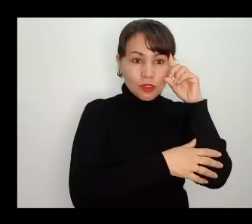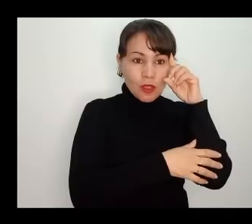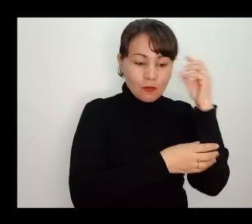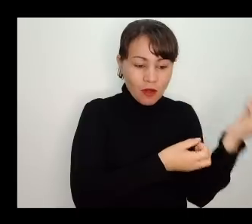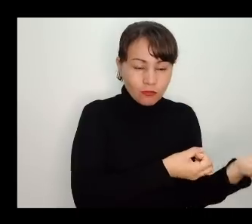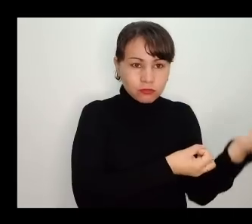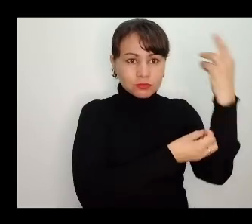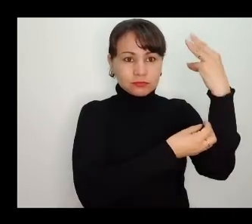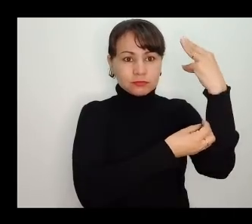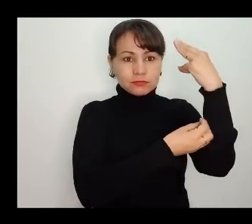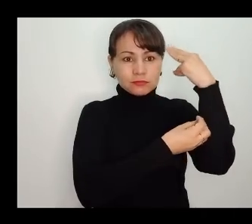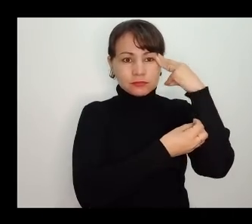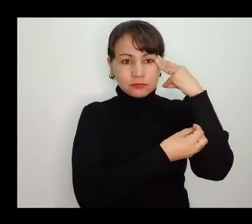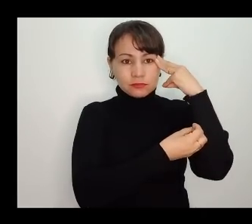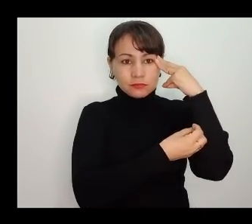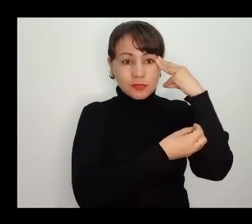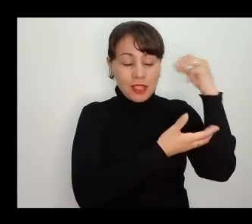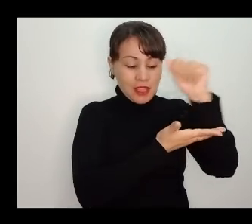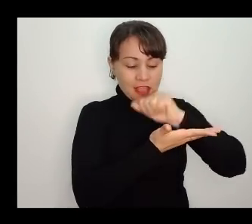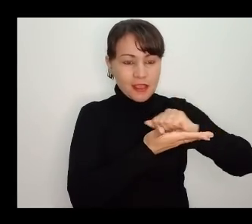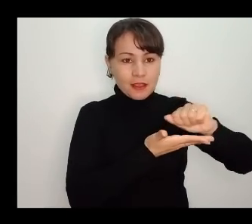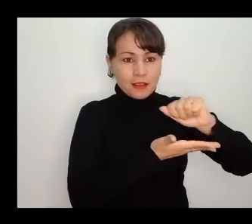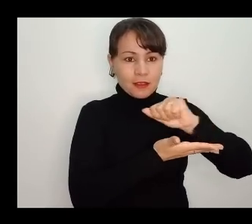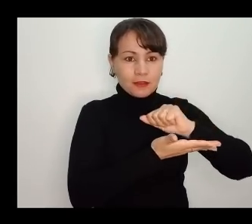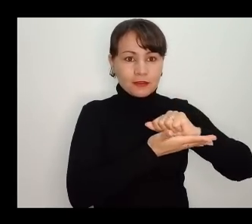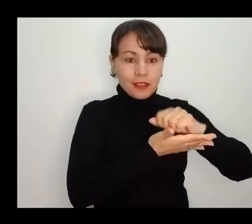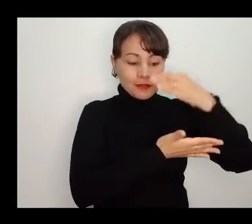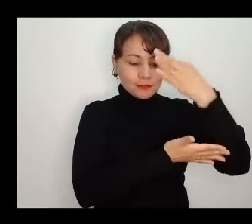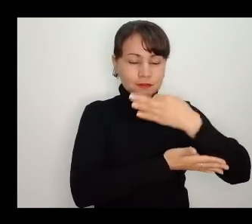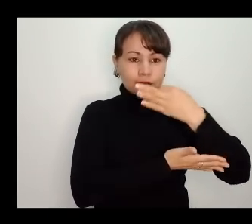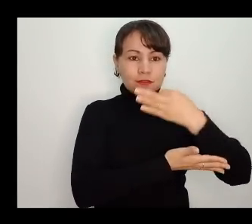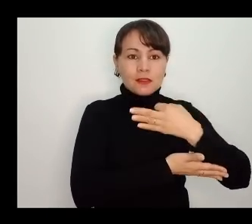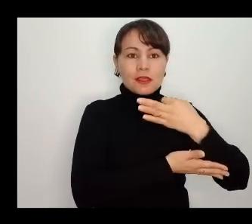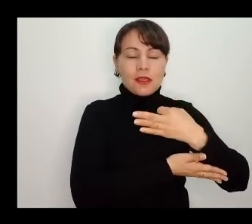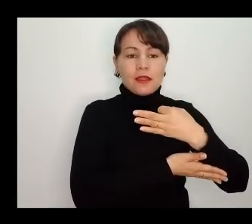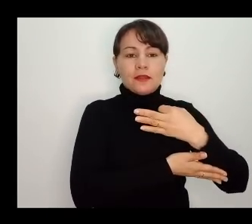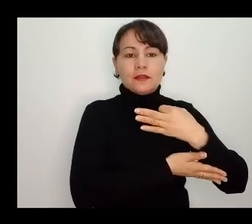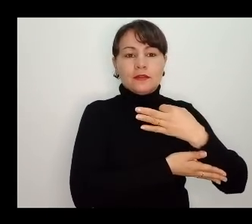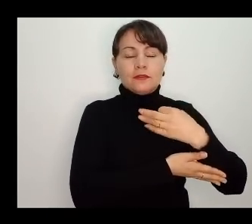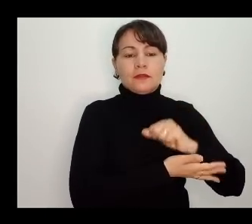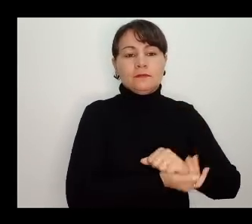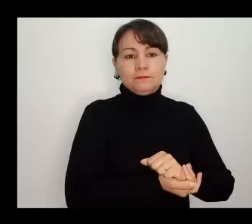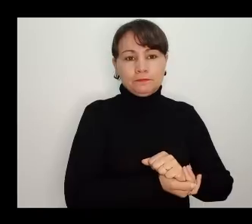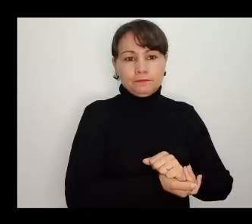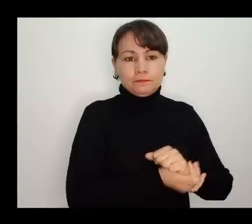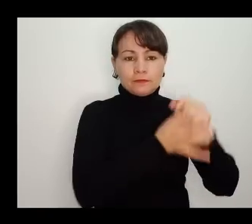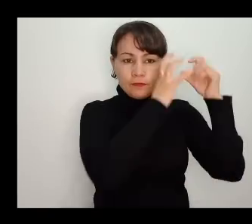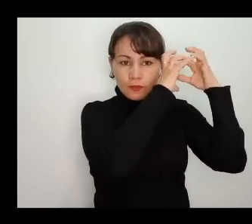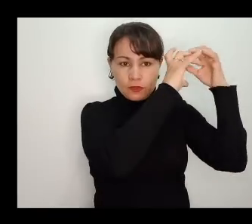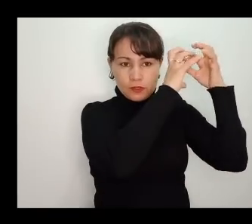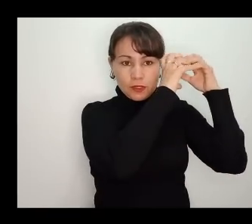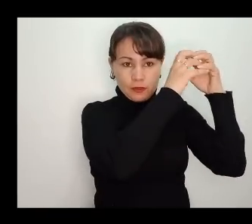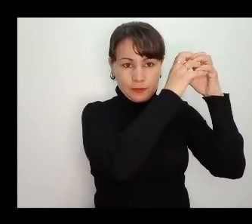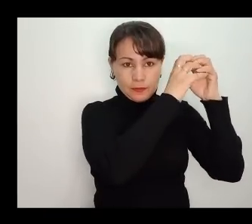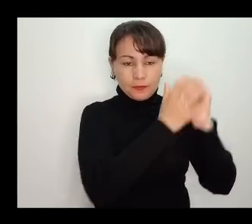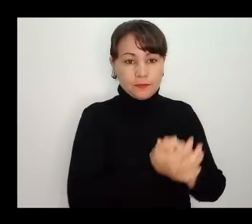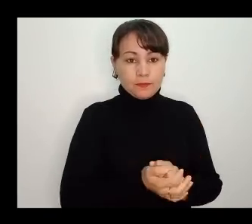armazenadas definitivamente em áreas específicas do córtex.